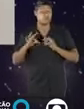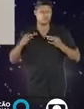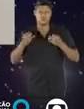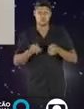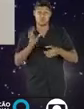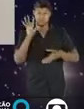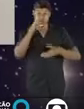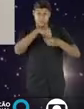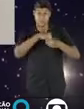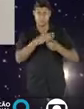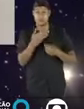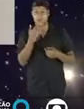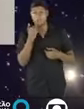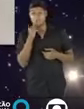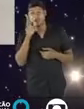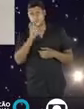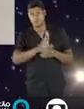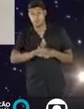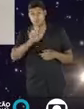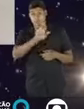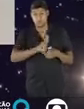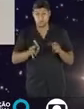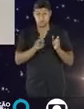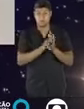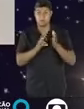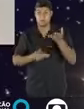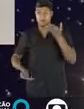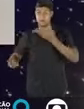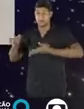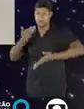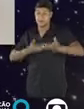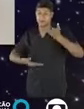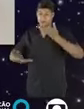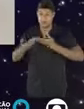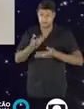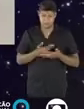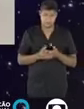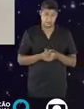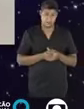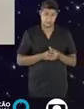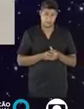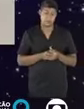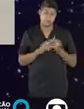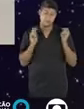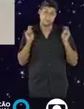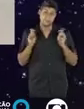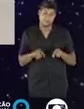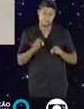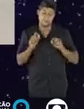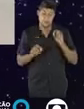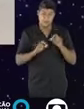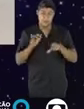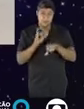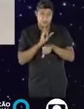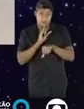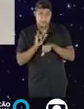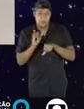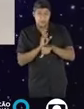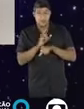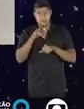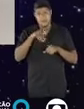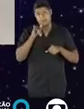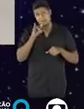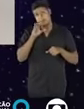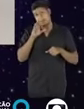e principalmente quando a gente usa na integralidade. Isso tudo podendo modular, ou seja, a gente pode modular através da